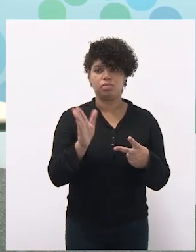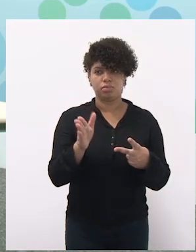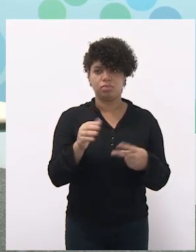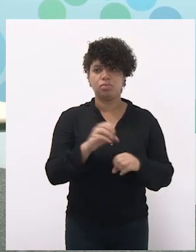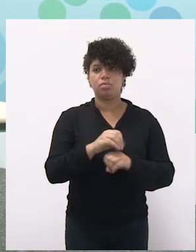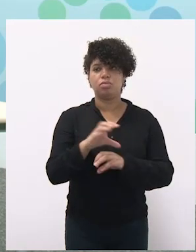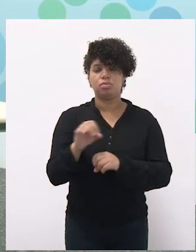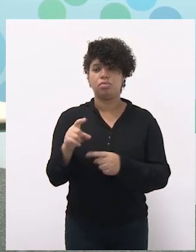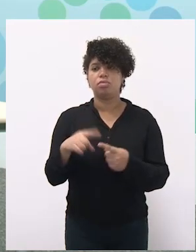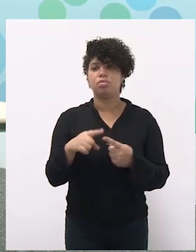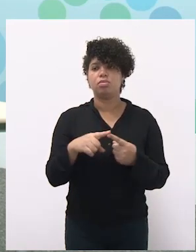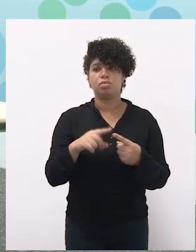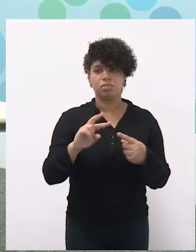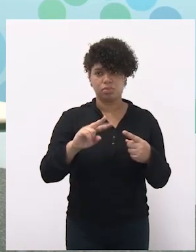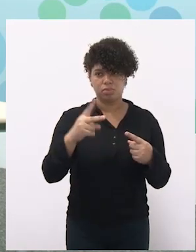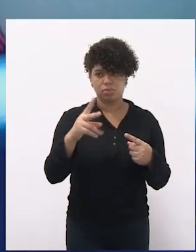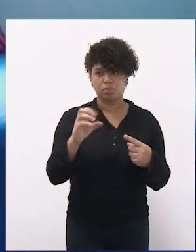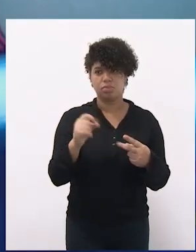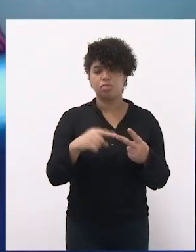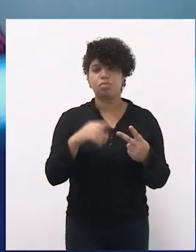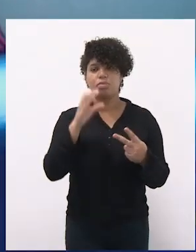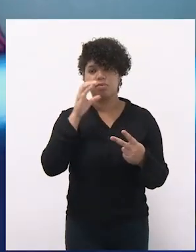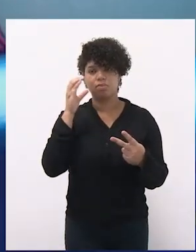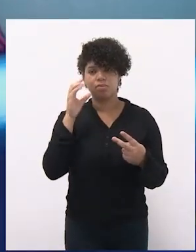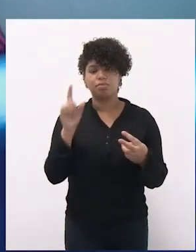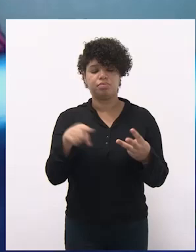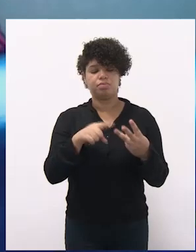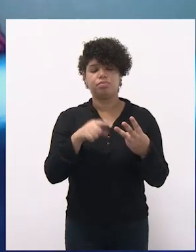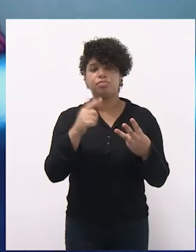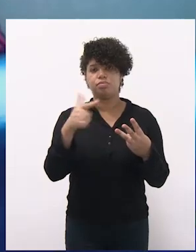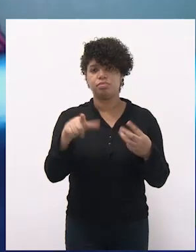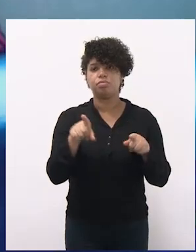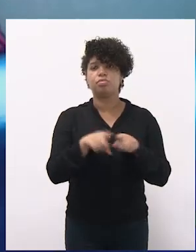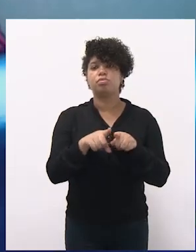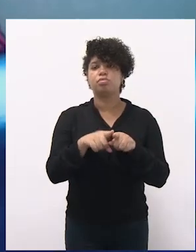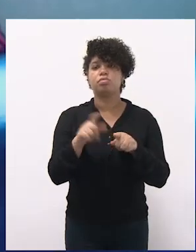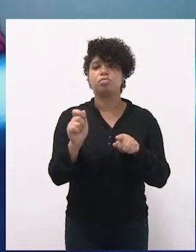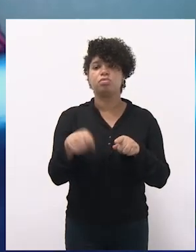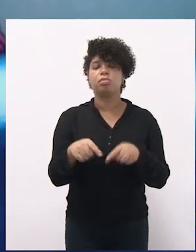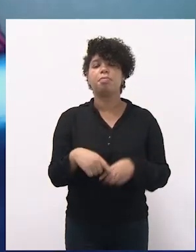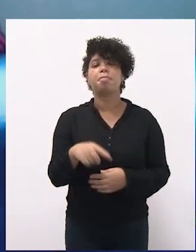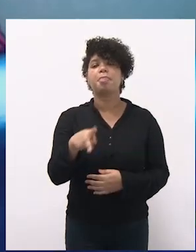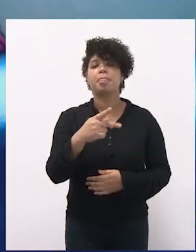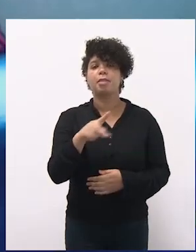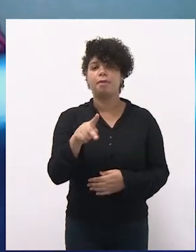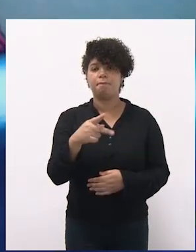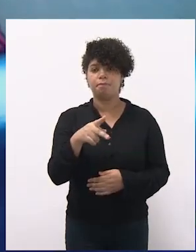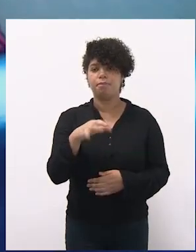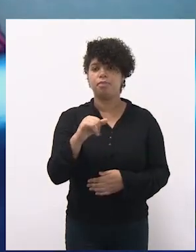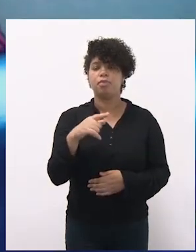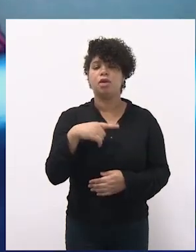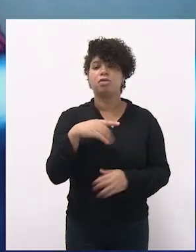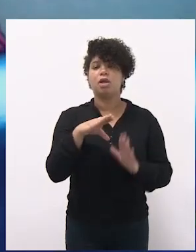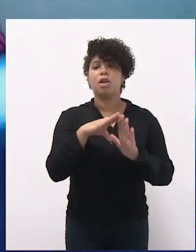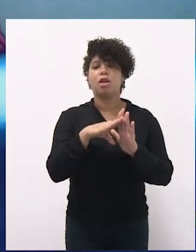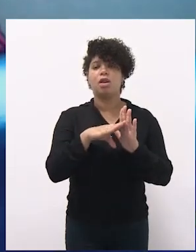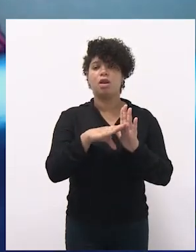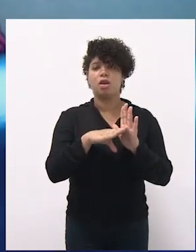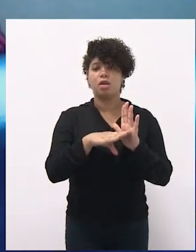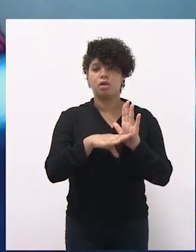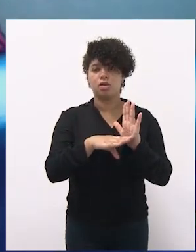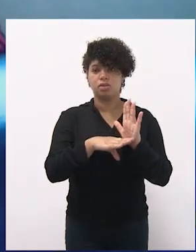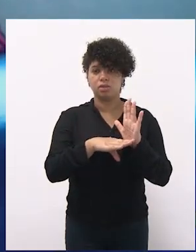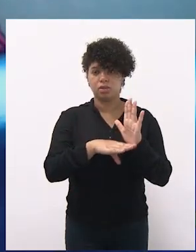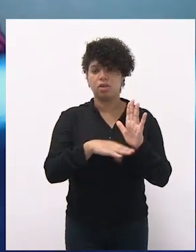dar o link ou o código, uma terceira forma é o professor, se ele tiver a lista dos e-mails dos alunos,